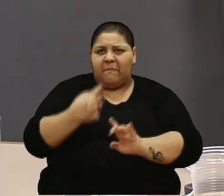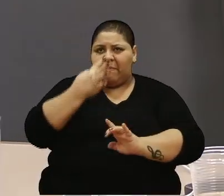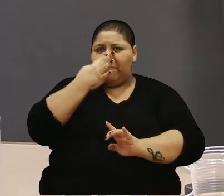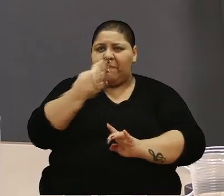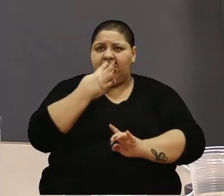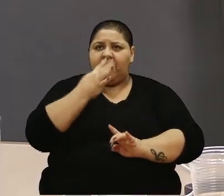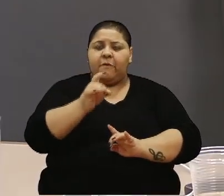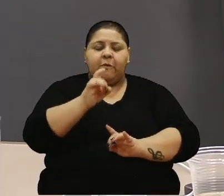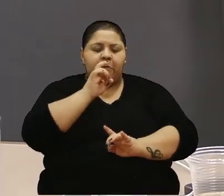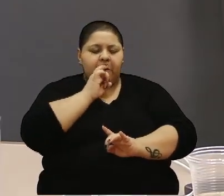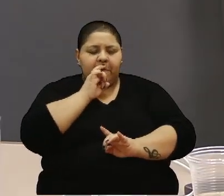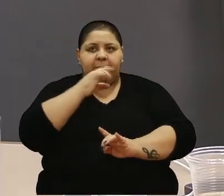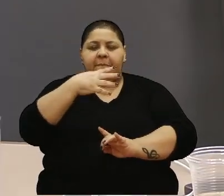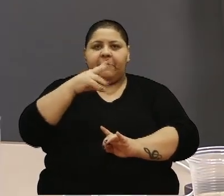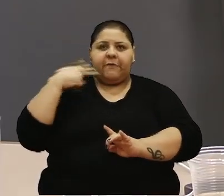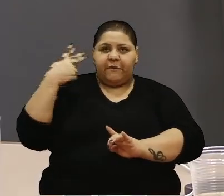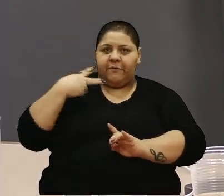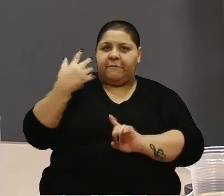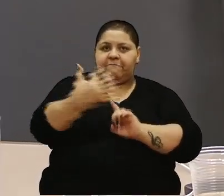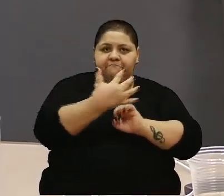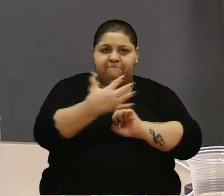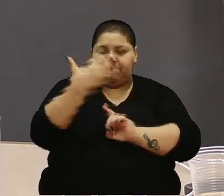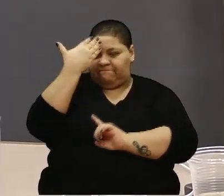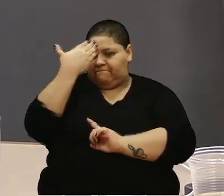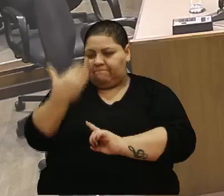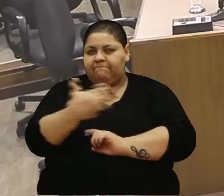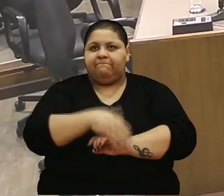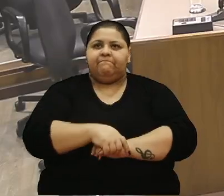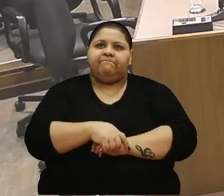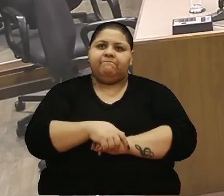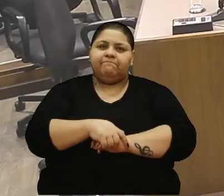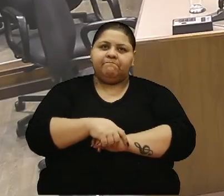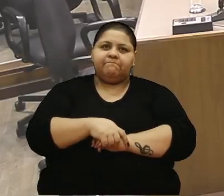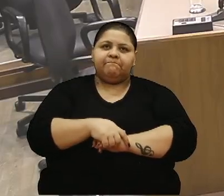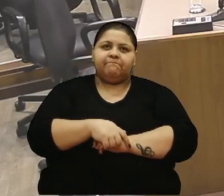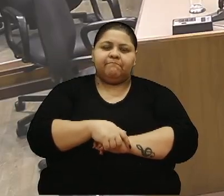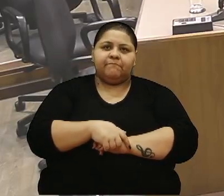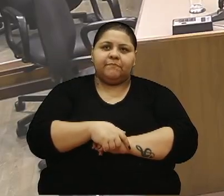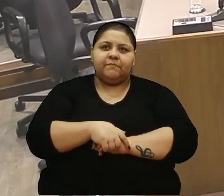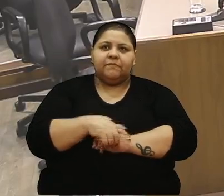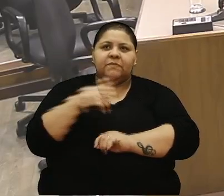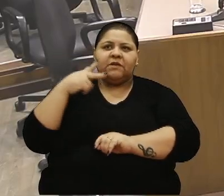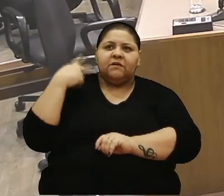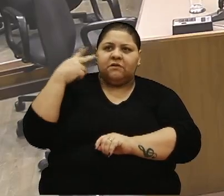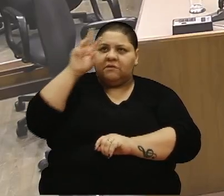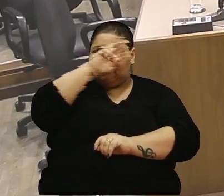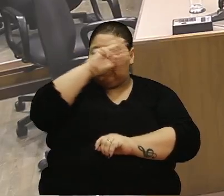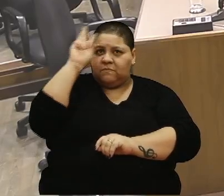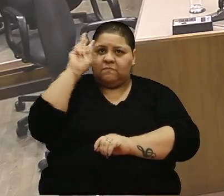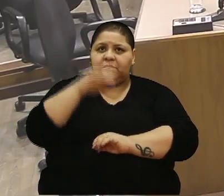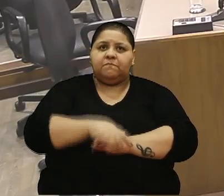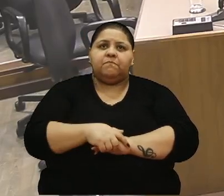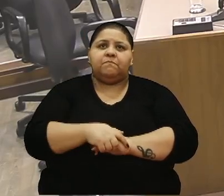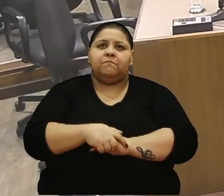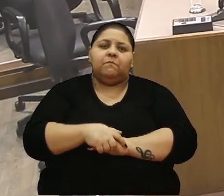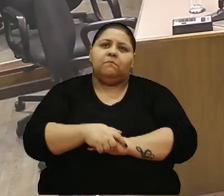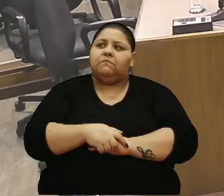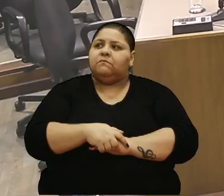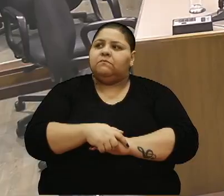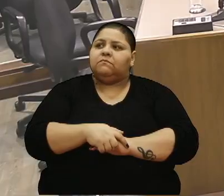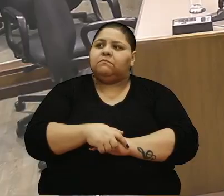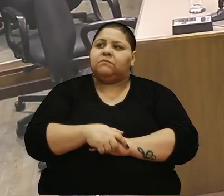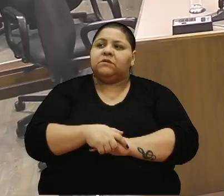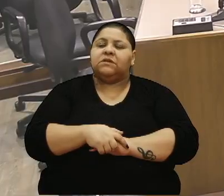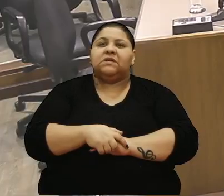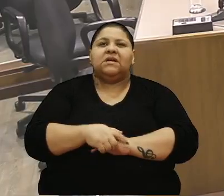como um vereador aqui, serve de inspiração para nós. Muito obrigado. Obrigado, vereador. Vereador Juliano. Vereador Rafael, as